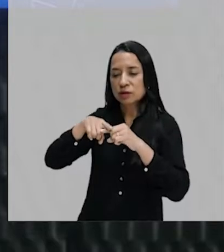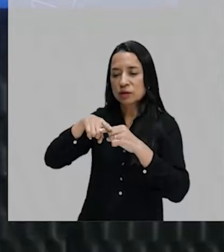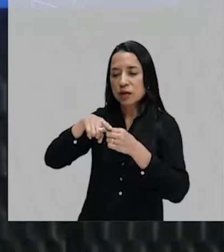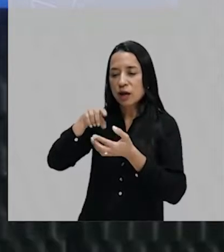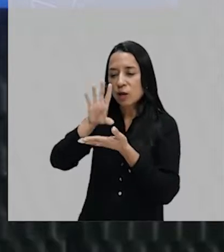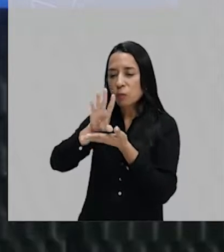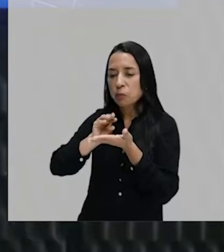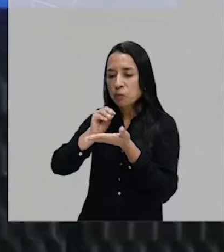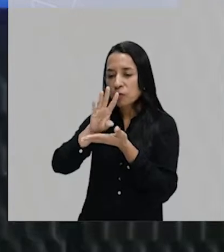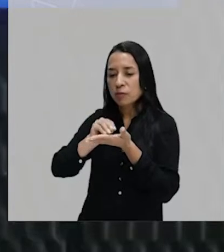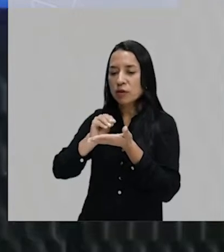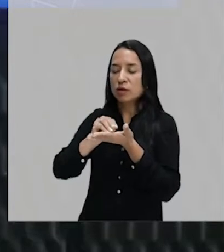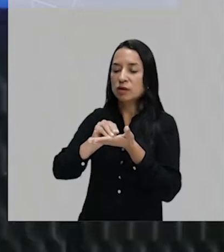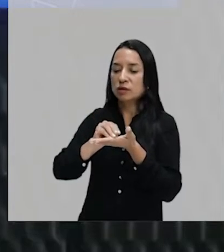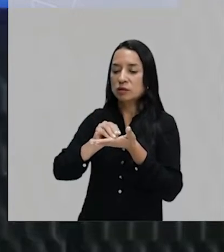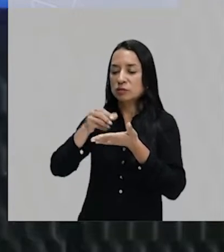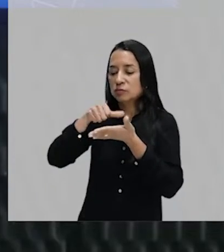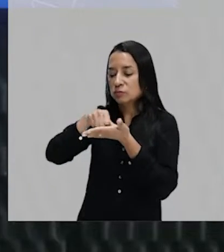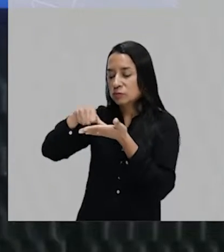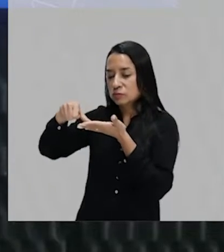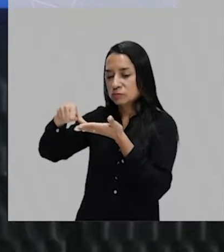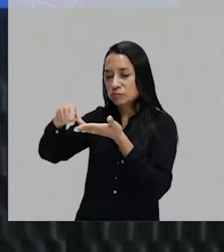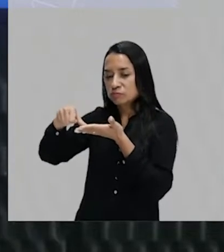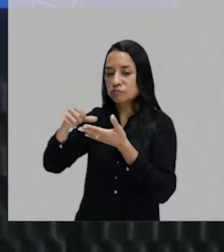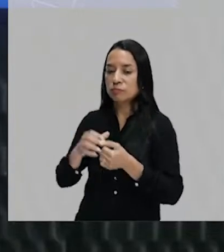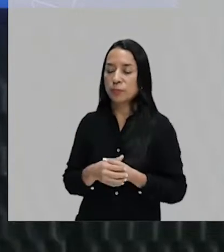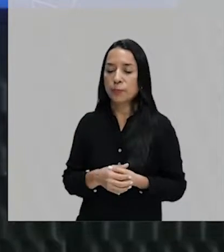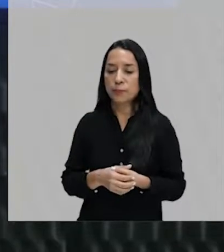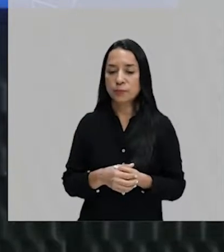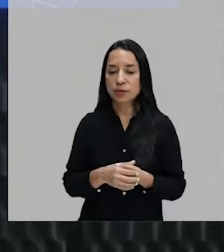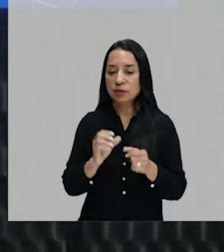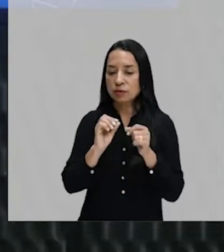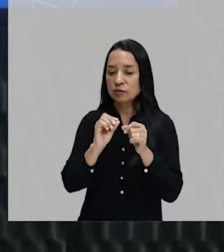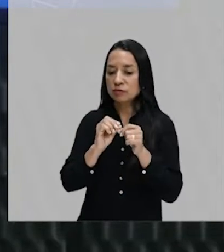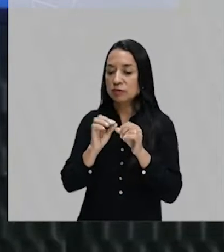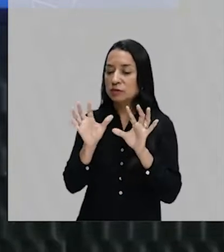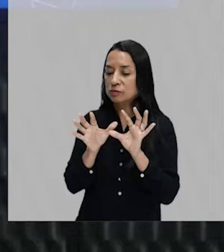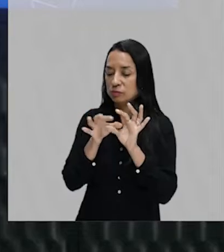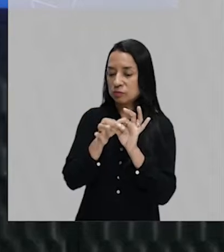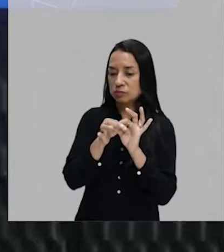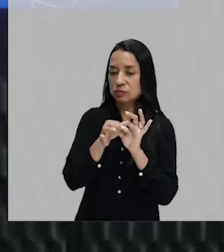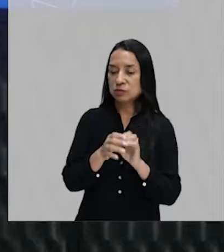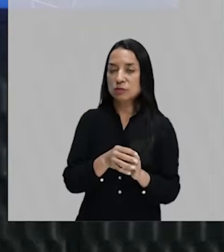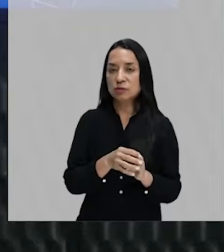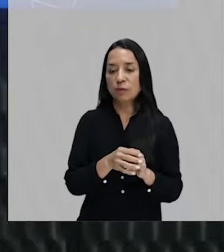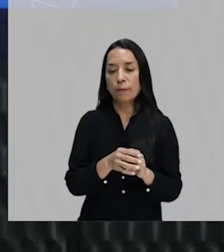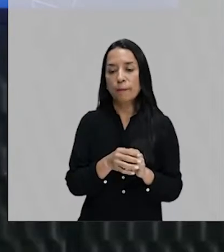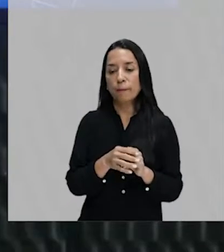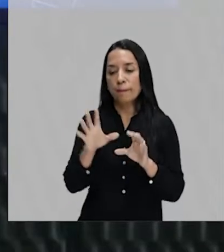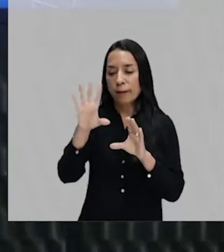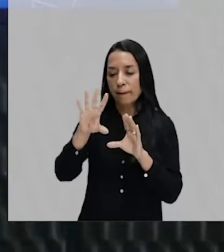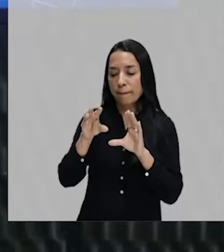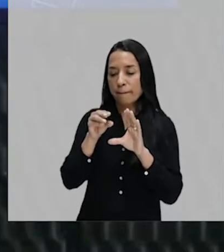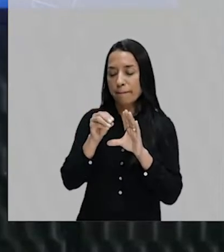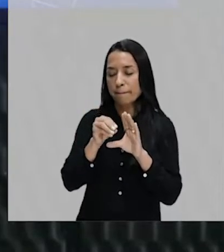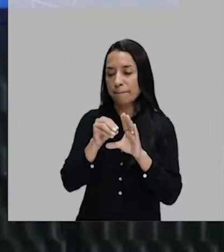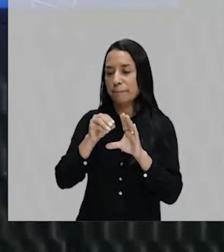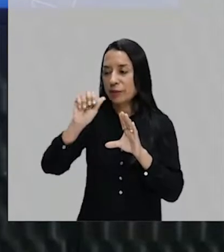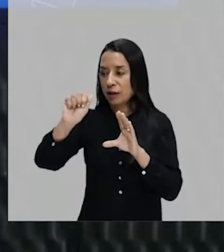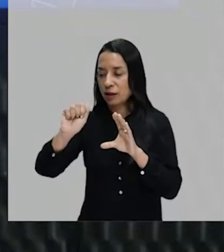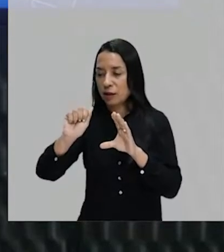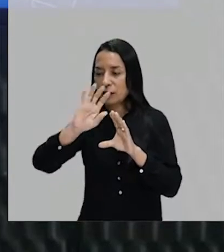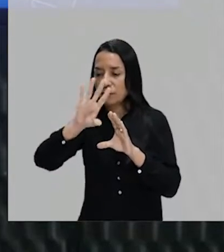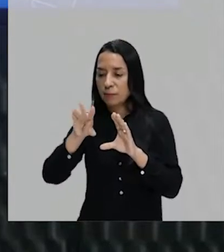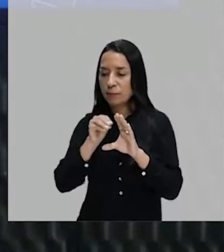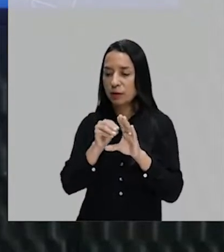dá um destaque nesse termo aqui ó está contido para você já fazer essa Associação a é parte de bem então